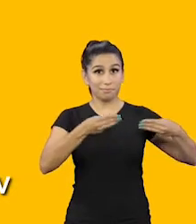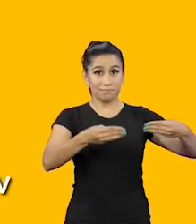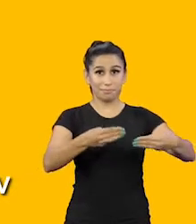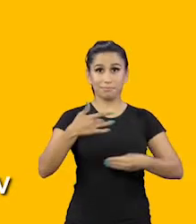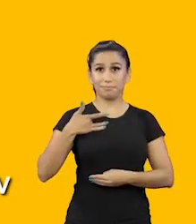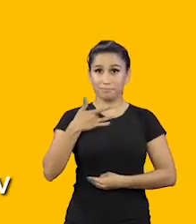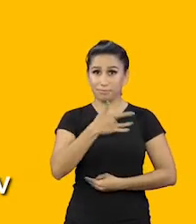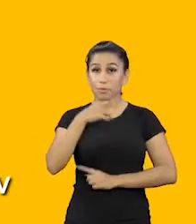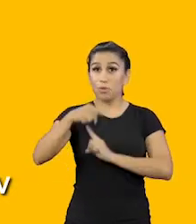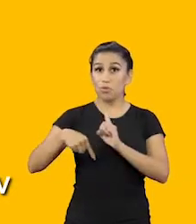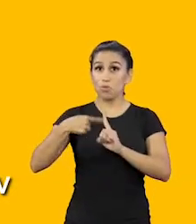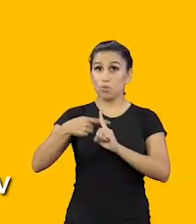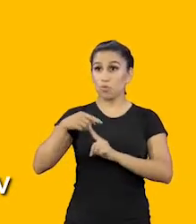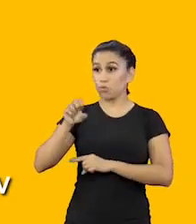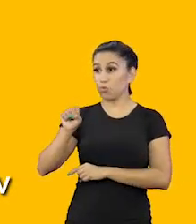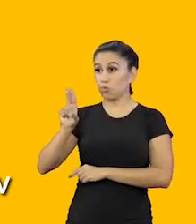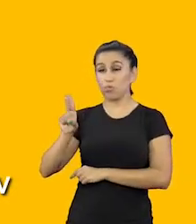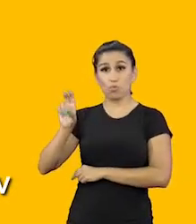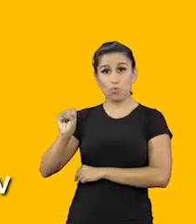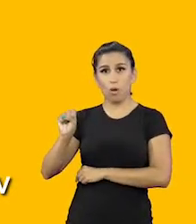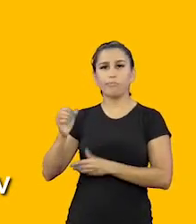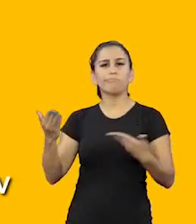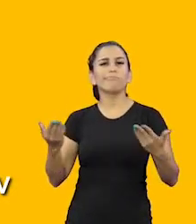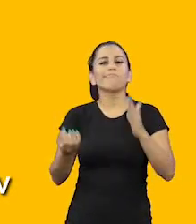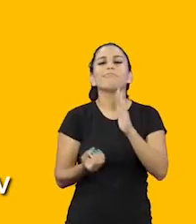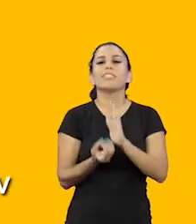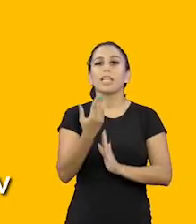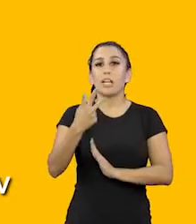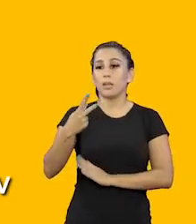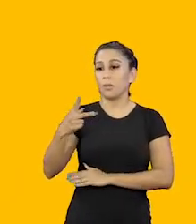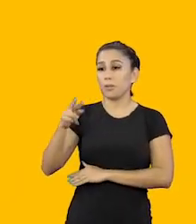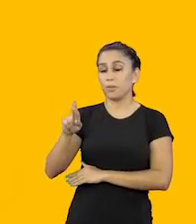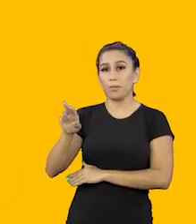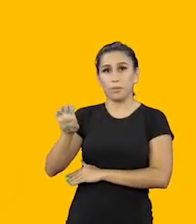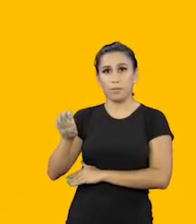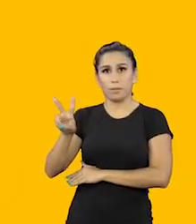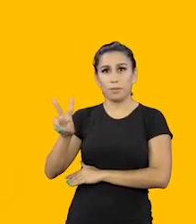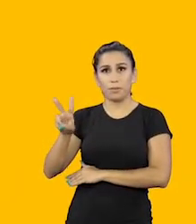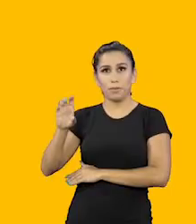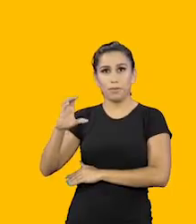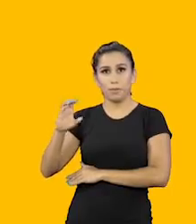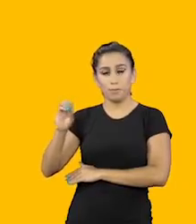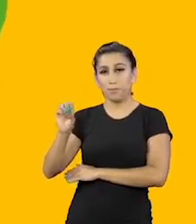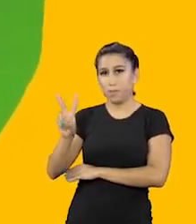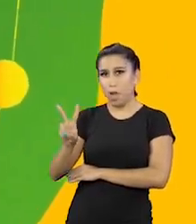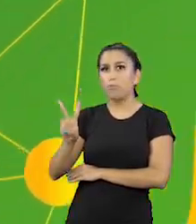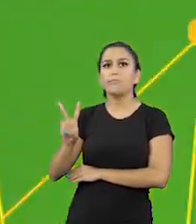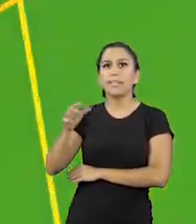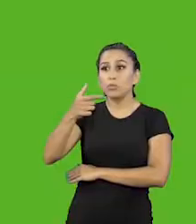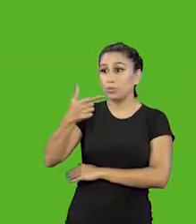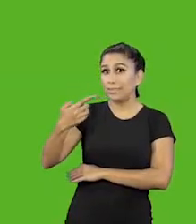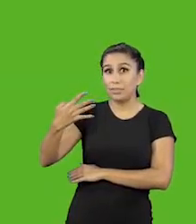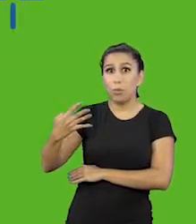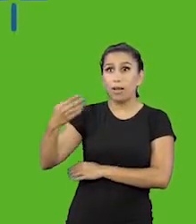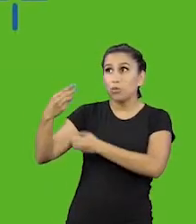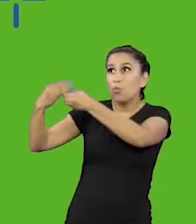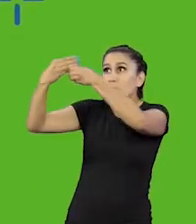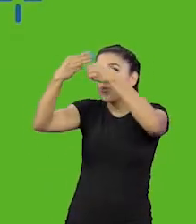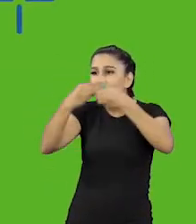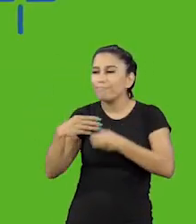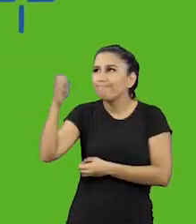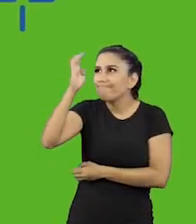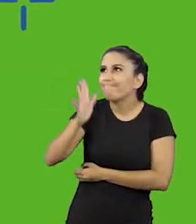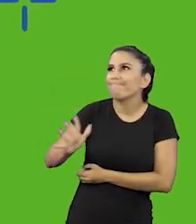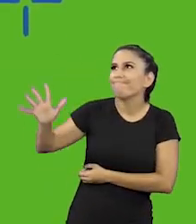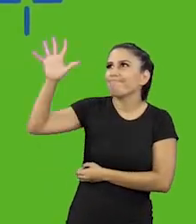O Ministério da Saúde, por meio do SUS, está realizando a PrevCov em 274 municípios do país. Uma das